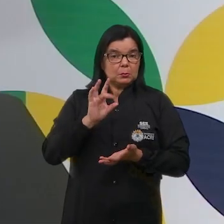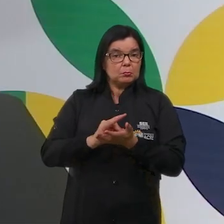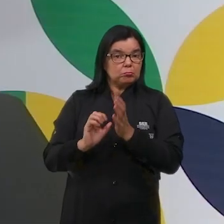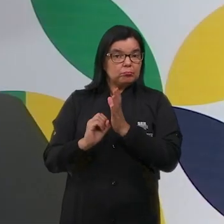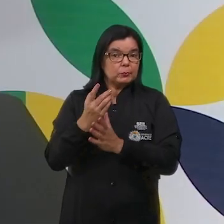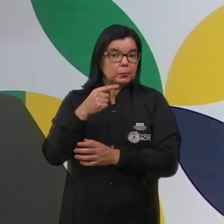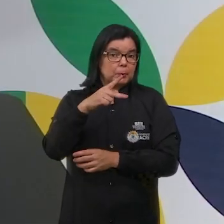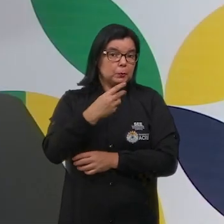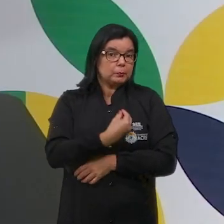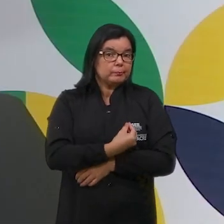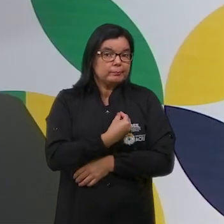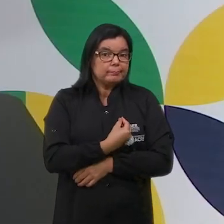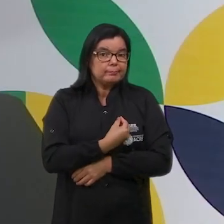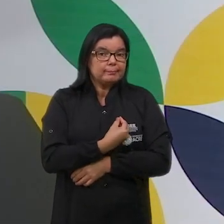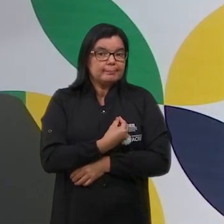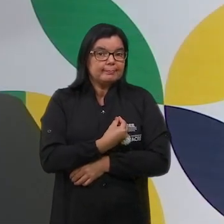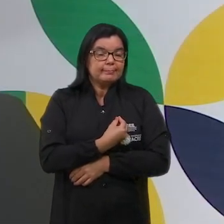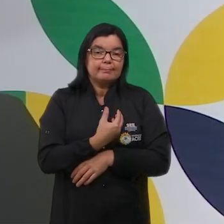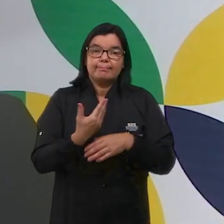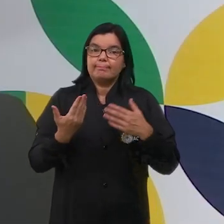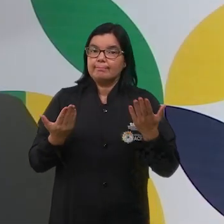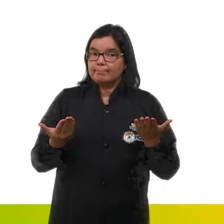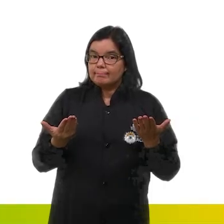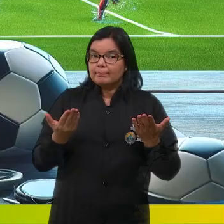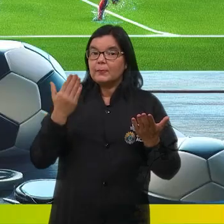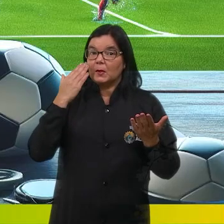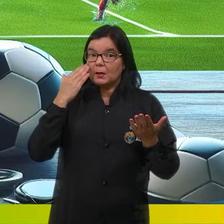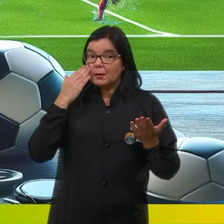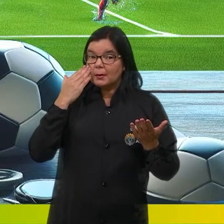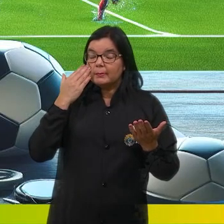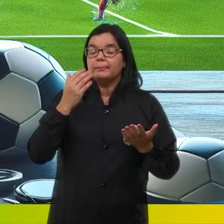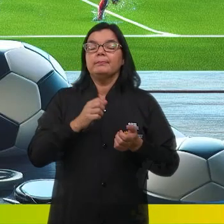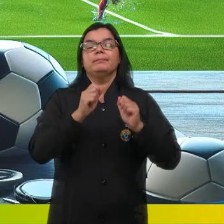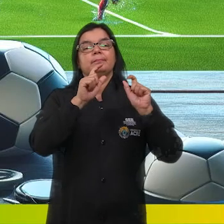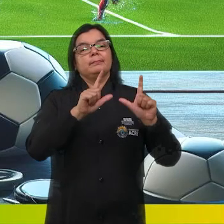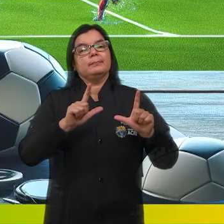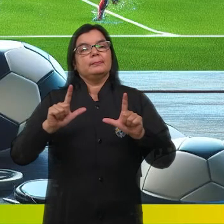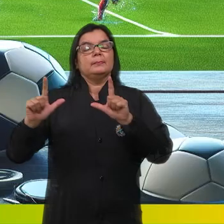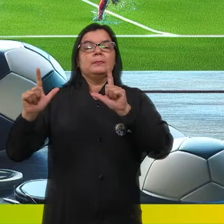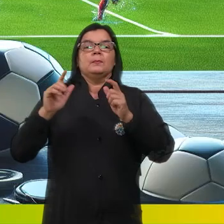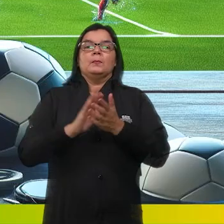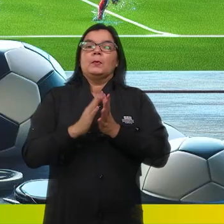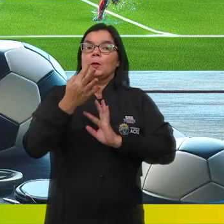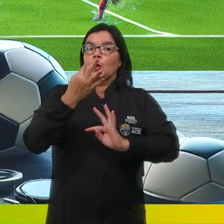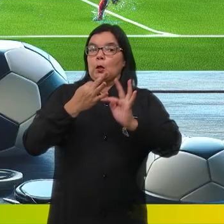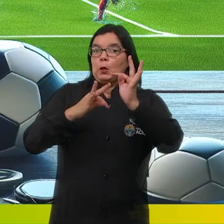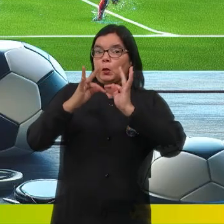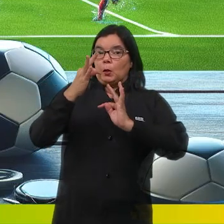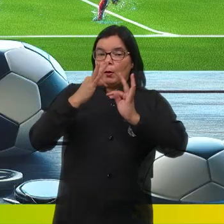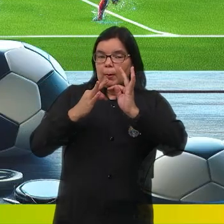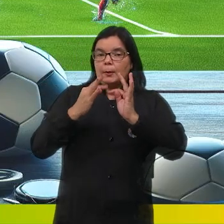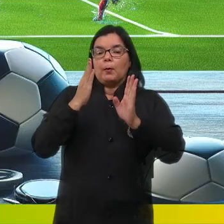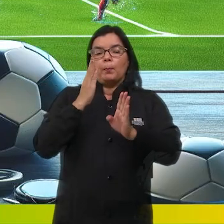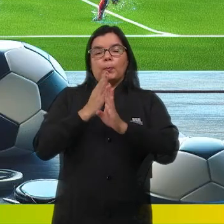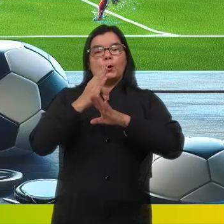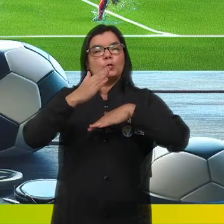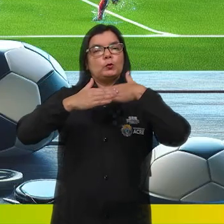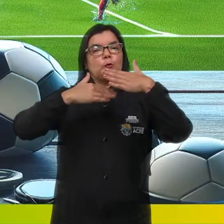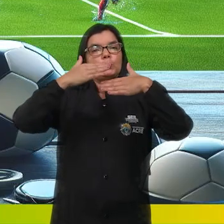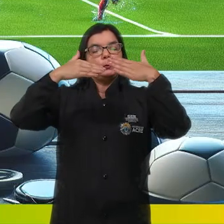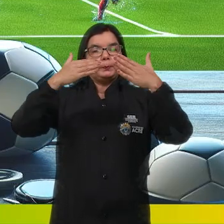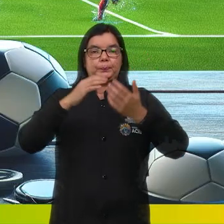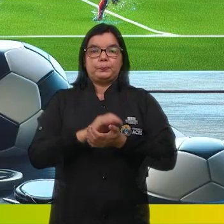para você? Entendeu? Tranquilo? Avança. Então aqui, ó, tecnologia em prol do desempenho.